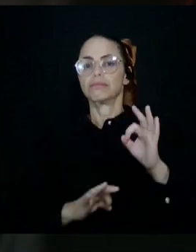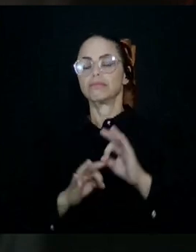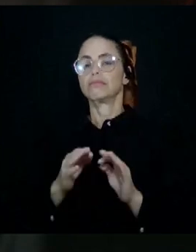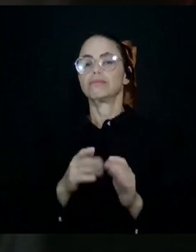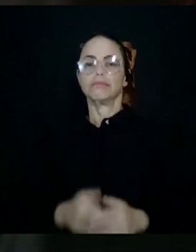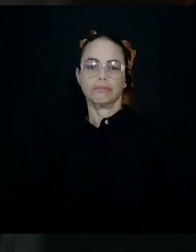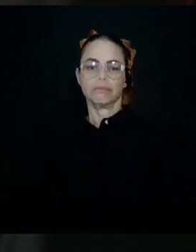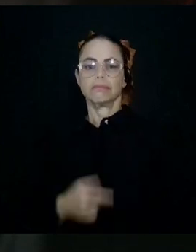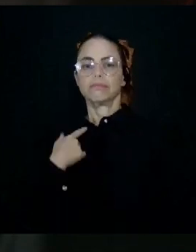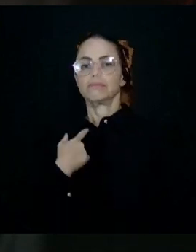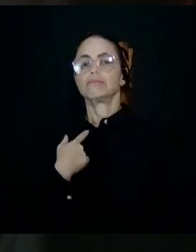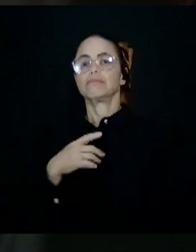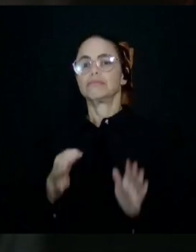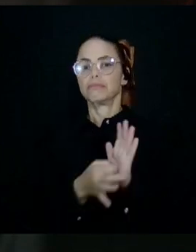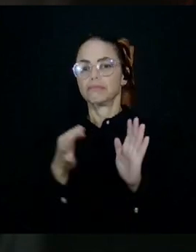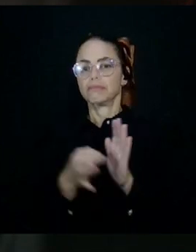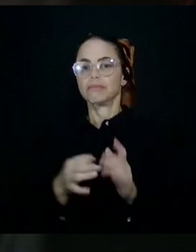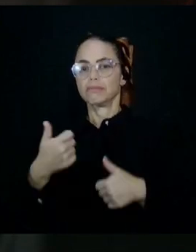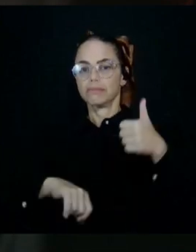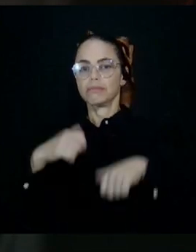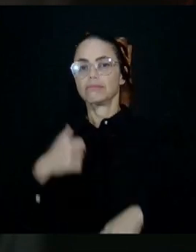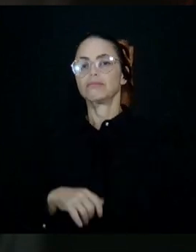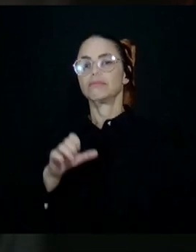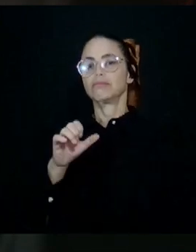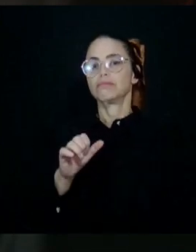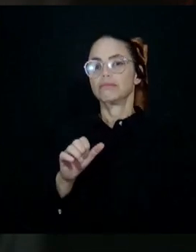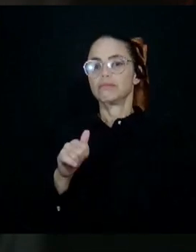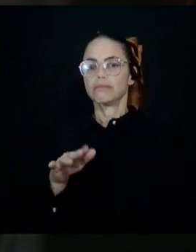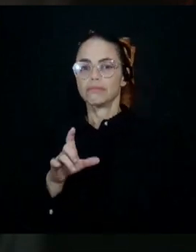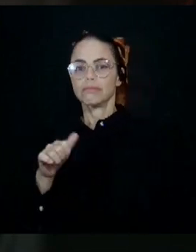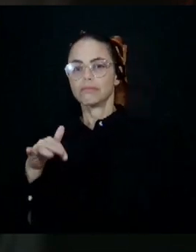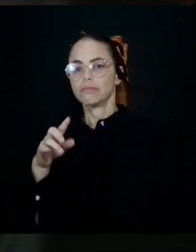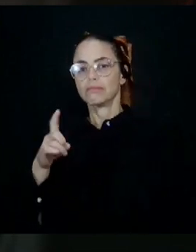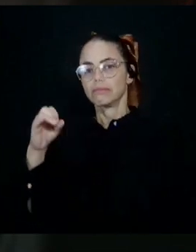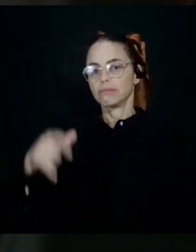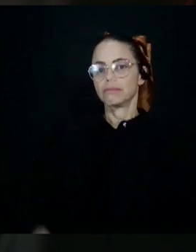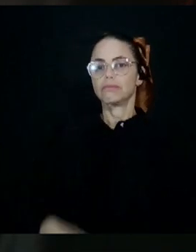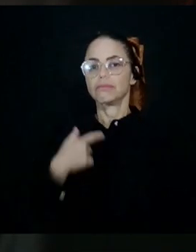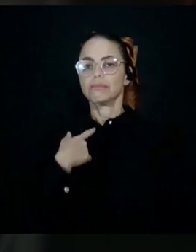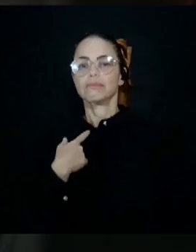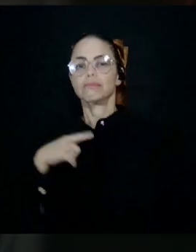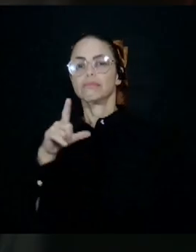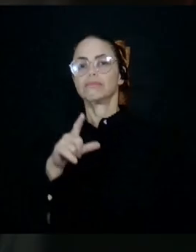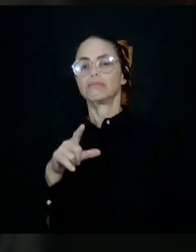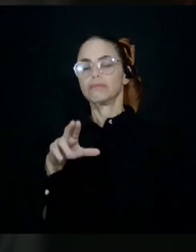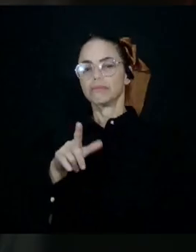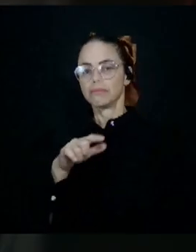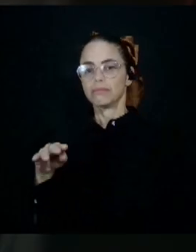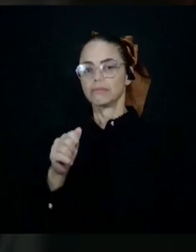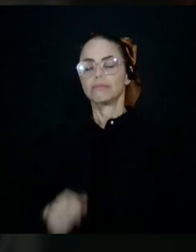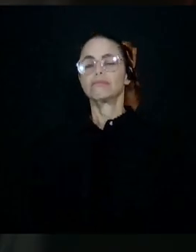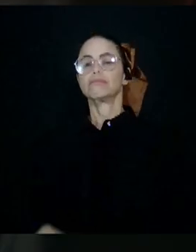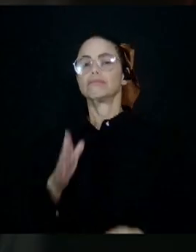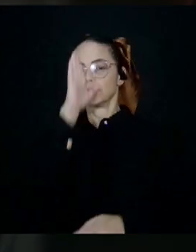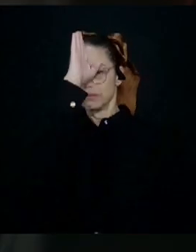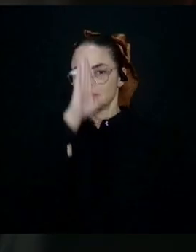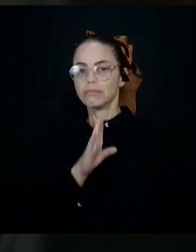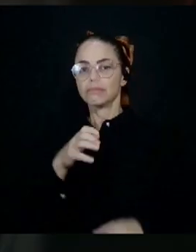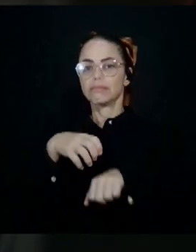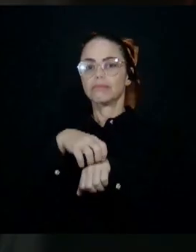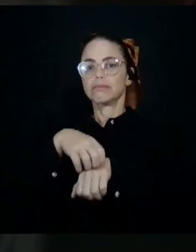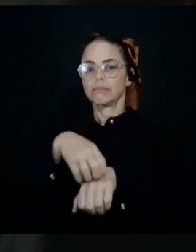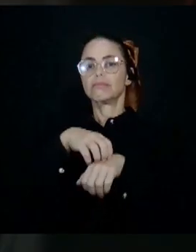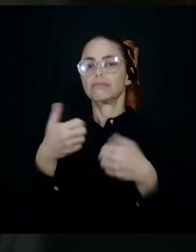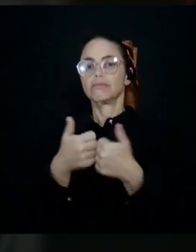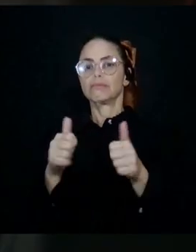favorável do vereador Otto Alejandro ao projeto do vereador Rubens Gás, que prevê gratuidade no transporte coletivo municipal para